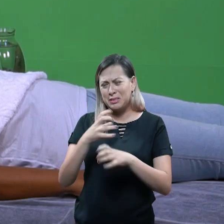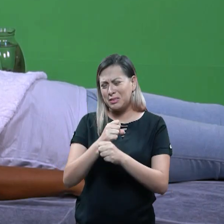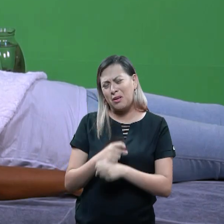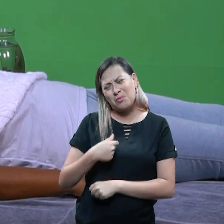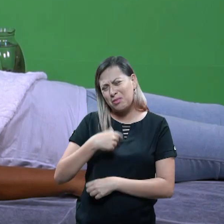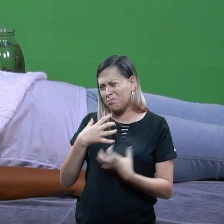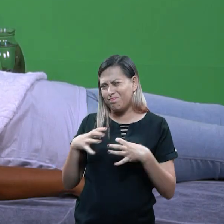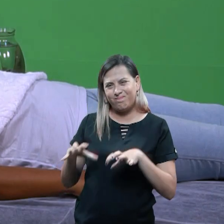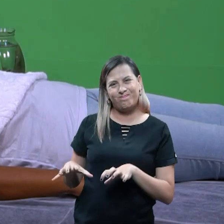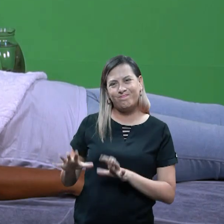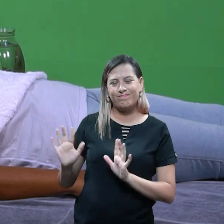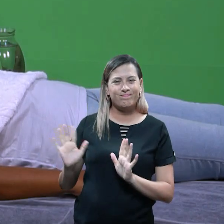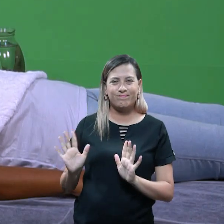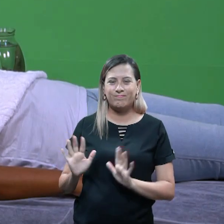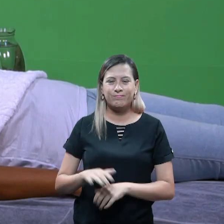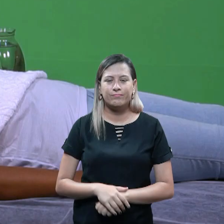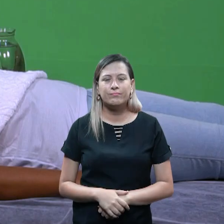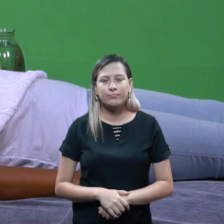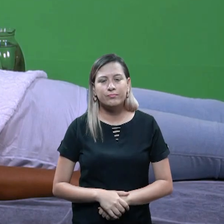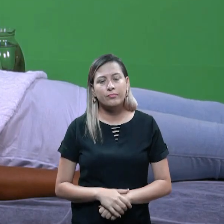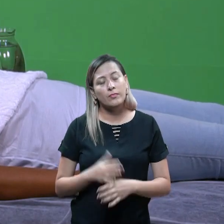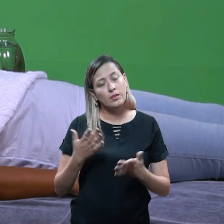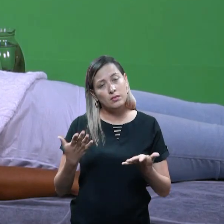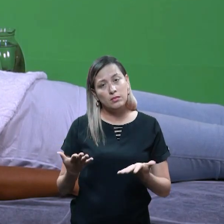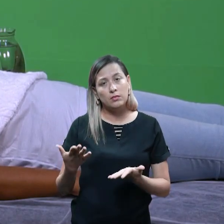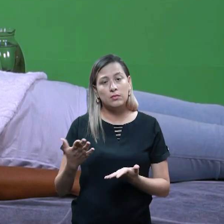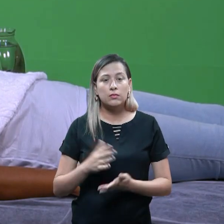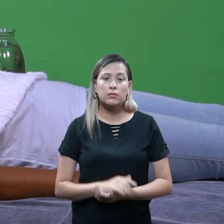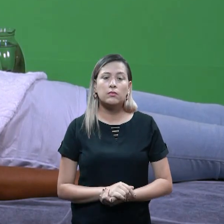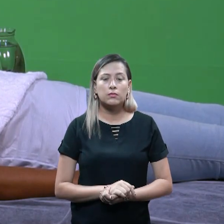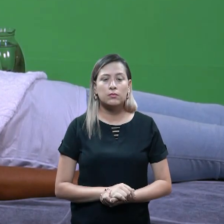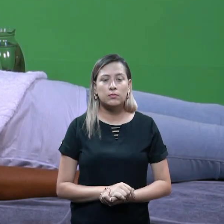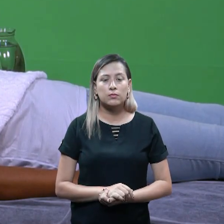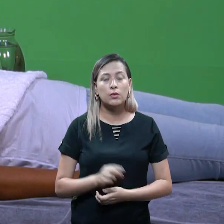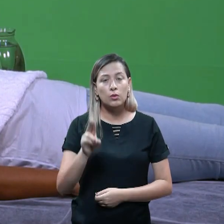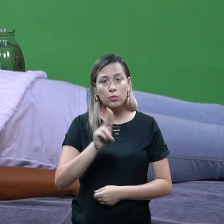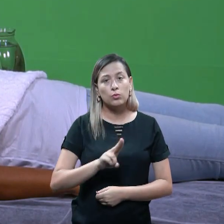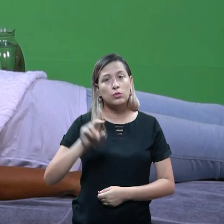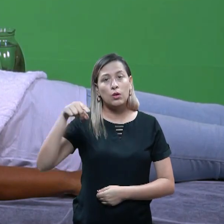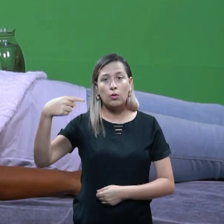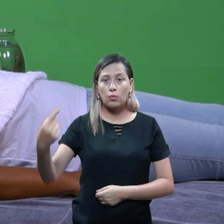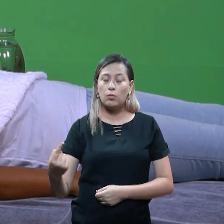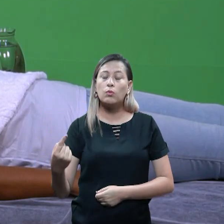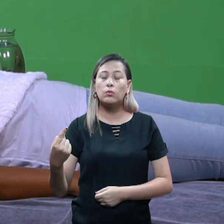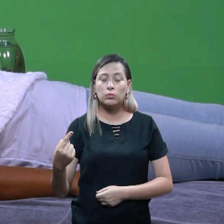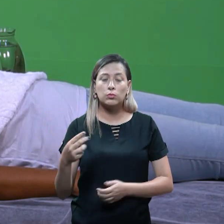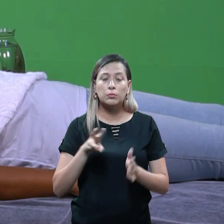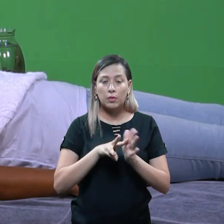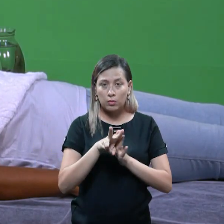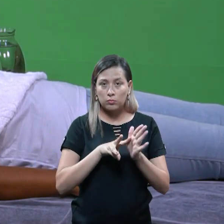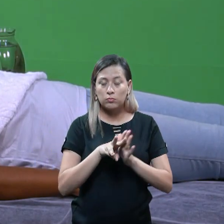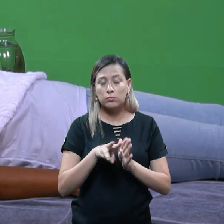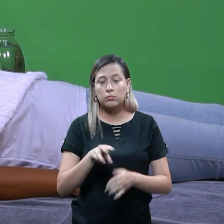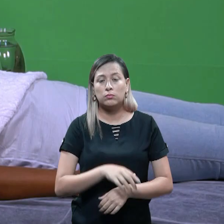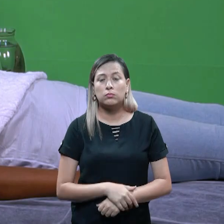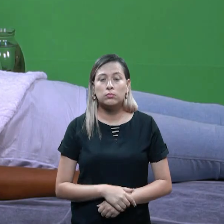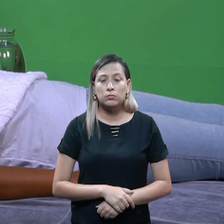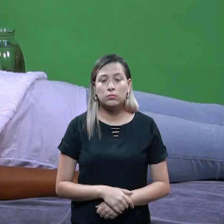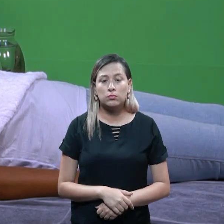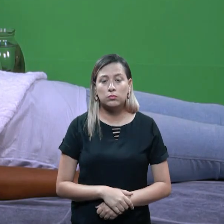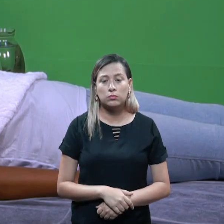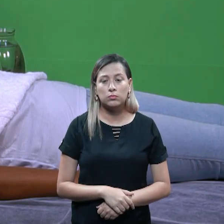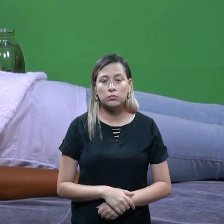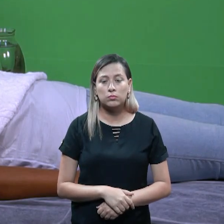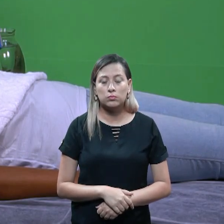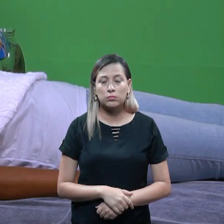esse cálculo. Eu posso encontrar de outra forma, certo? Qual a outra forma? Aí eu vou precisar sujar